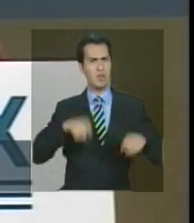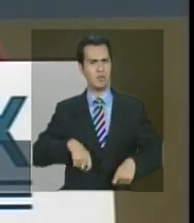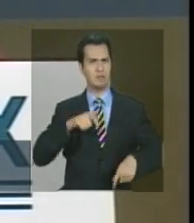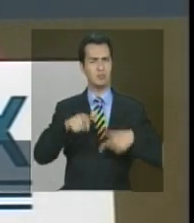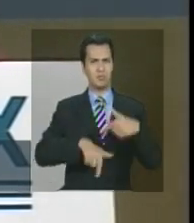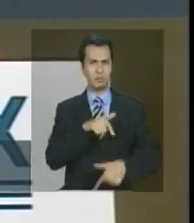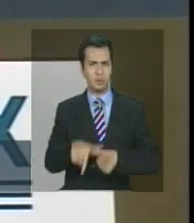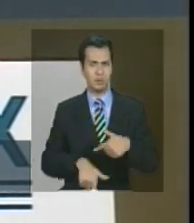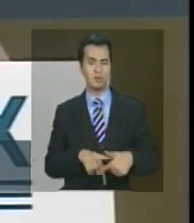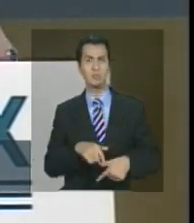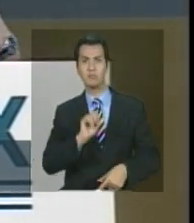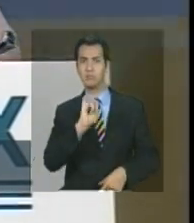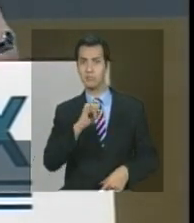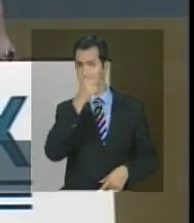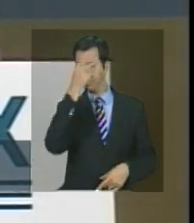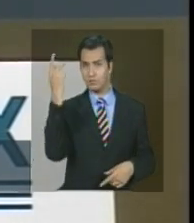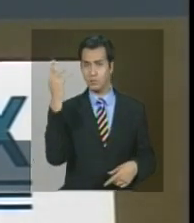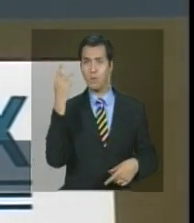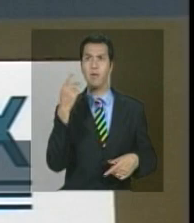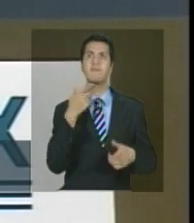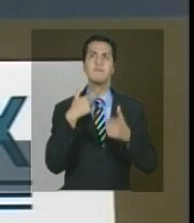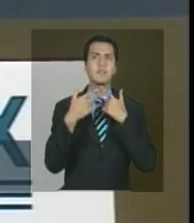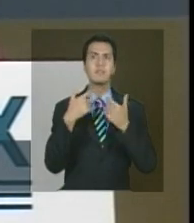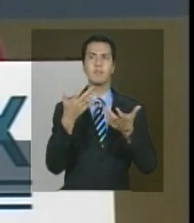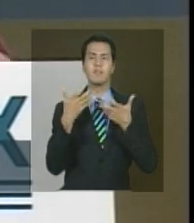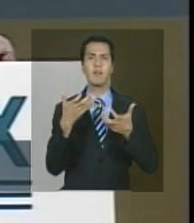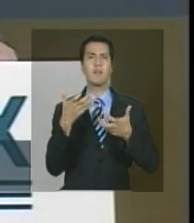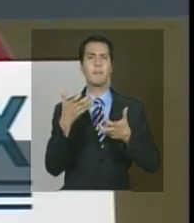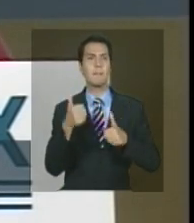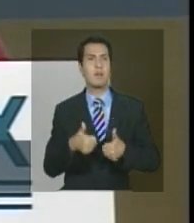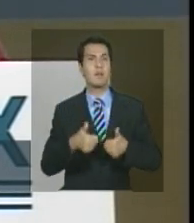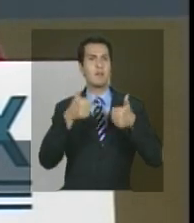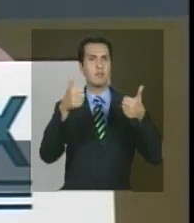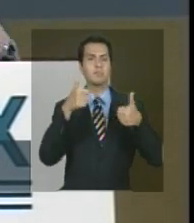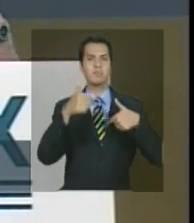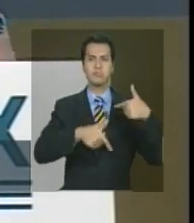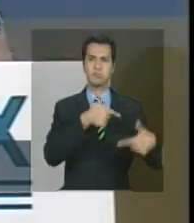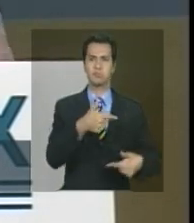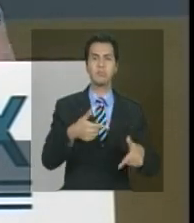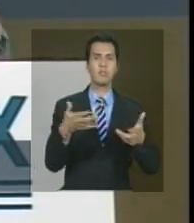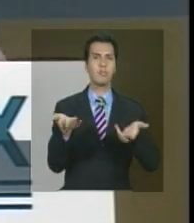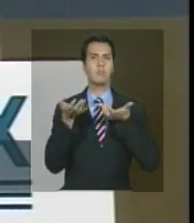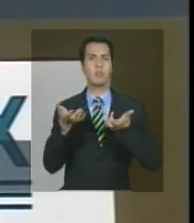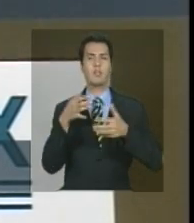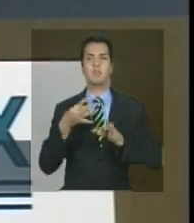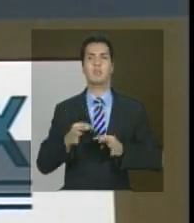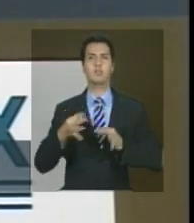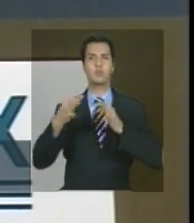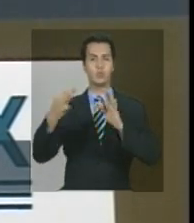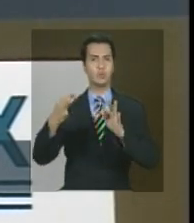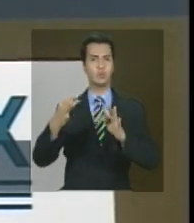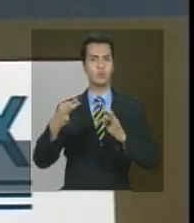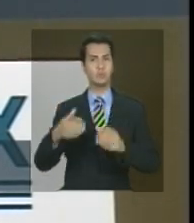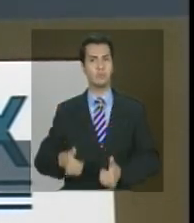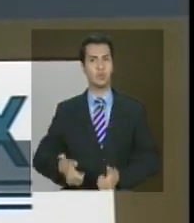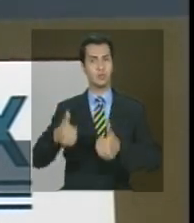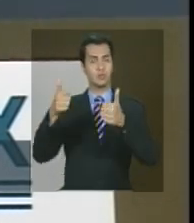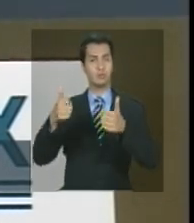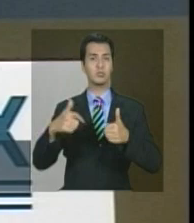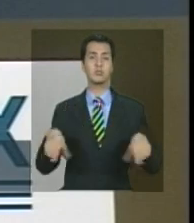quem busca as melhores práticas, quem quer a tecnologia de última geração